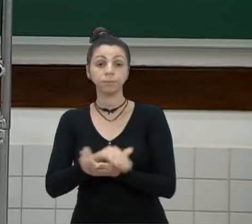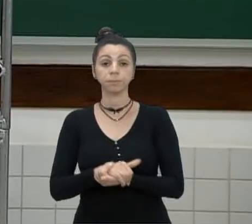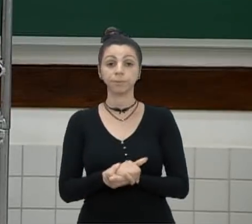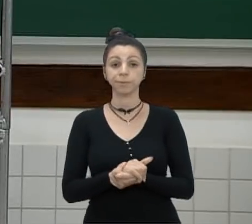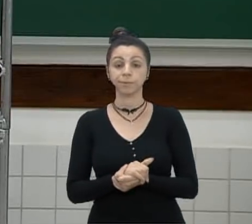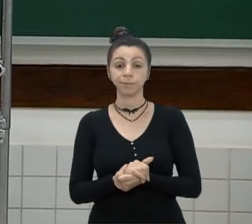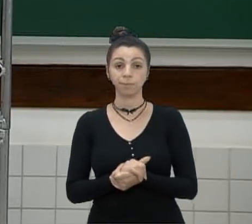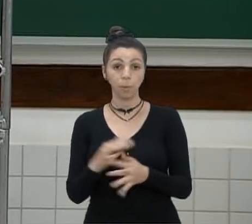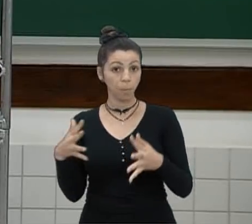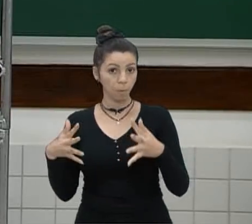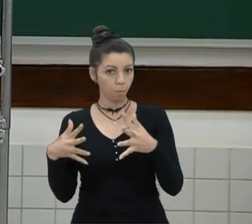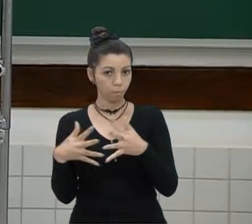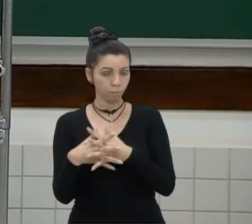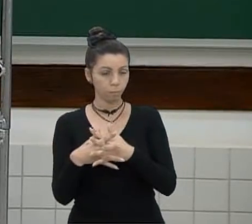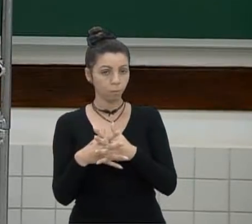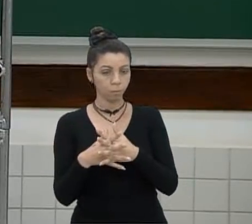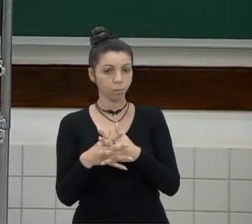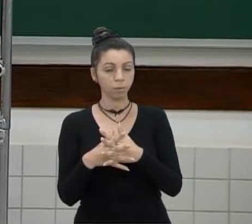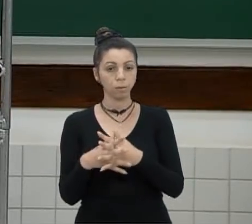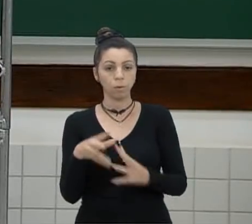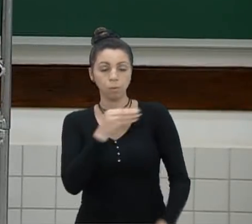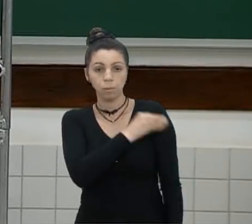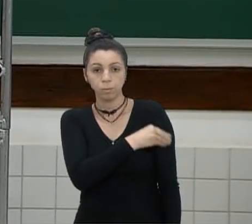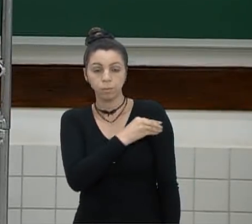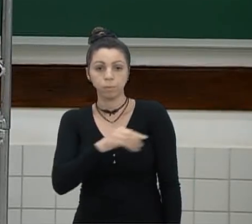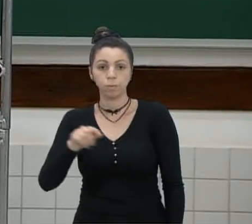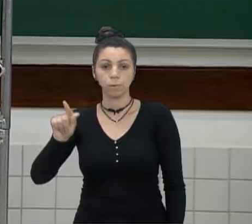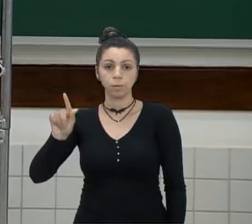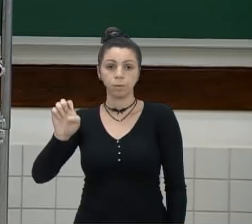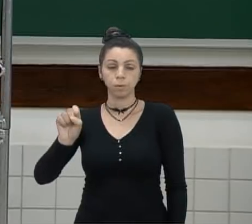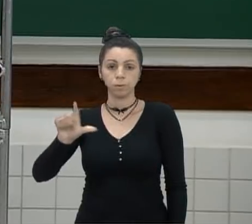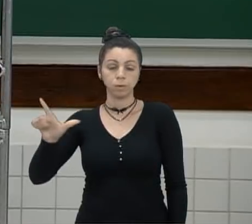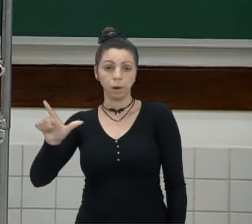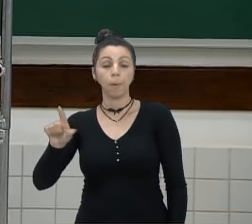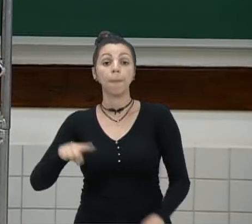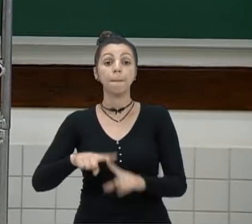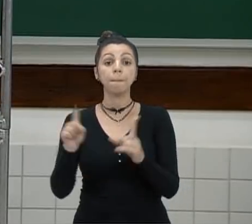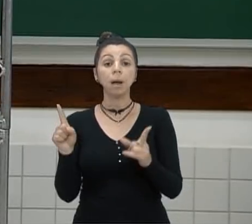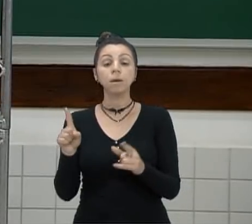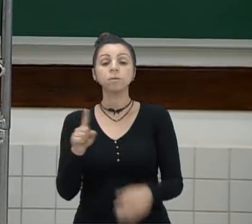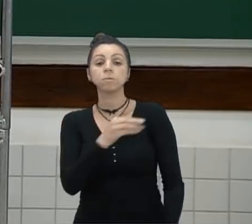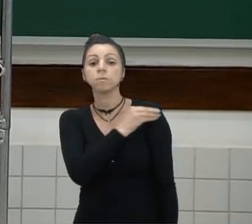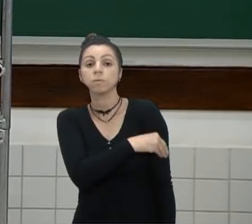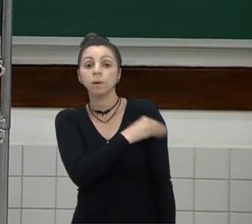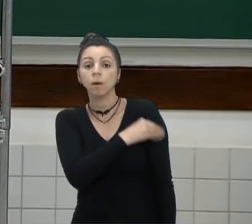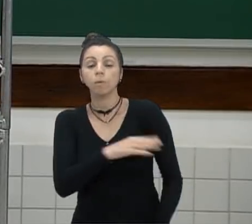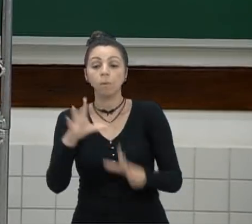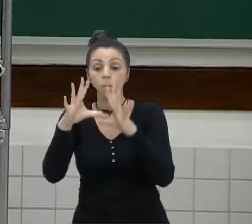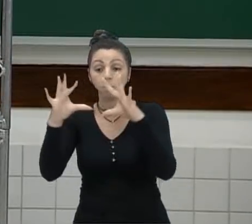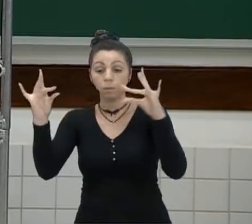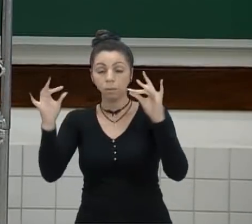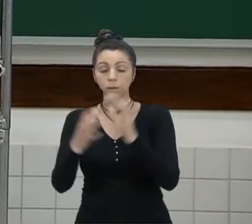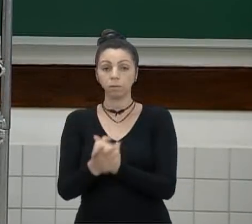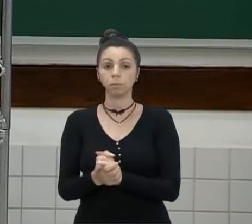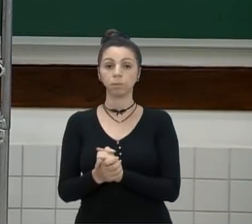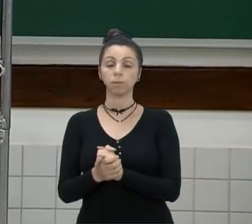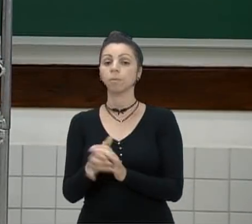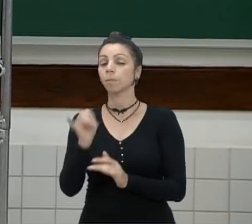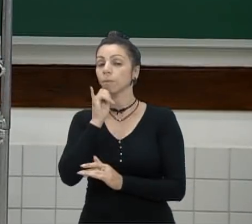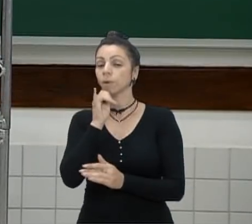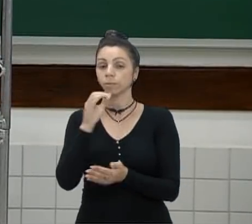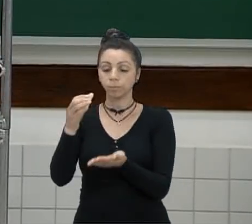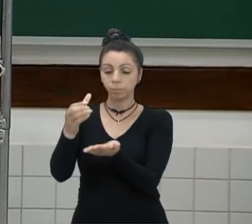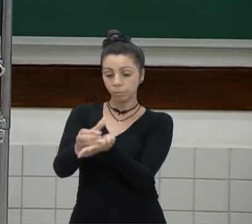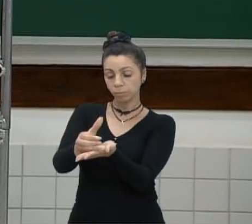Não confunda com o álcool gel, sim o álcool líquido. Se eu pegar o álcool, a garrafa de álcool e deixar aberta, ela